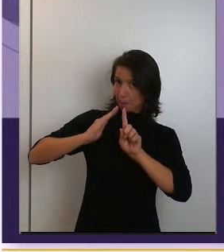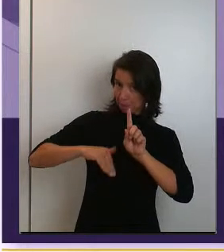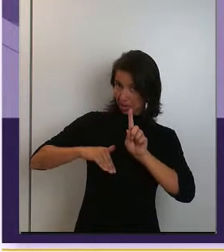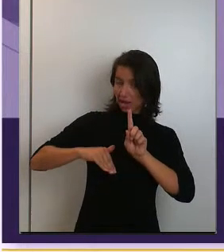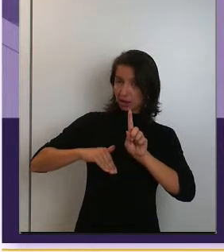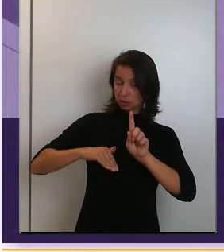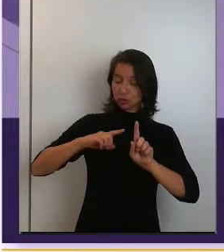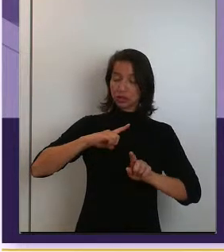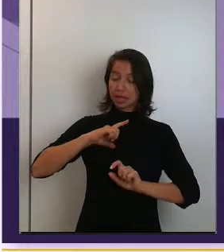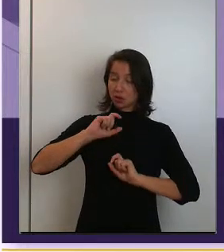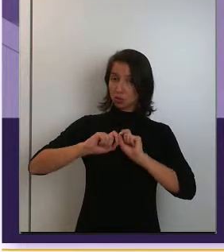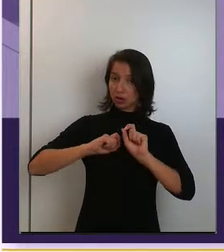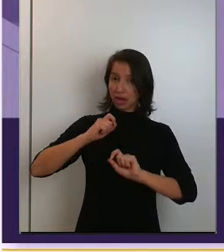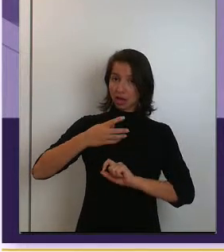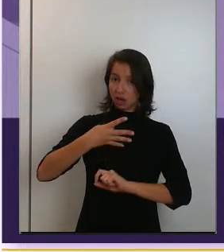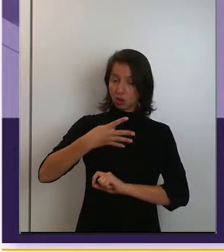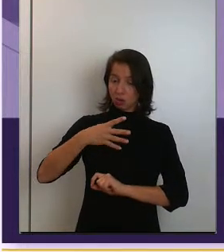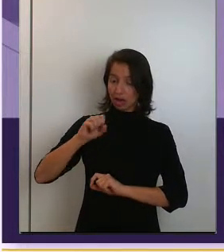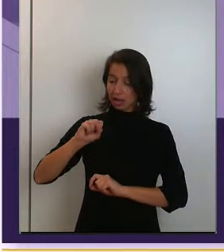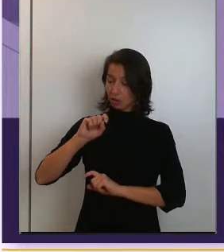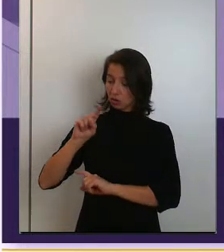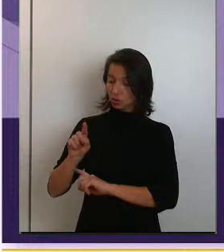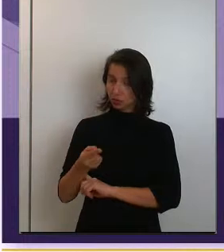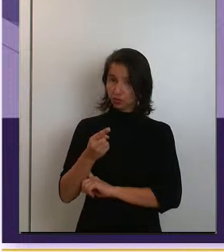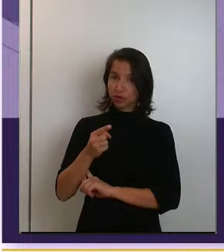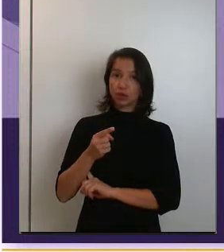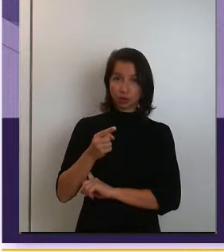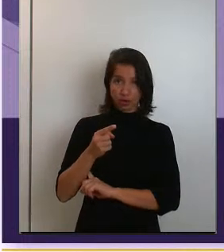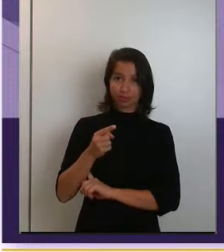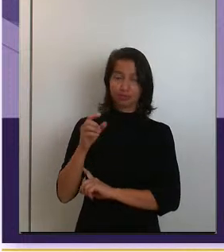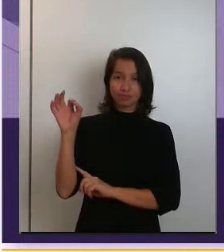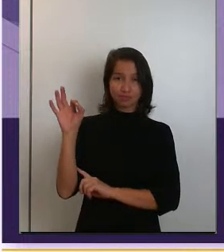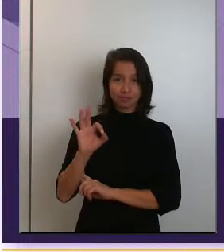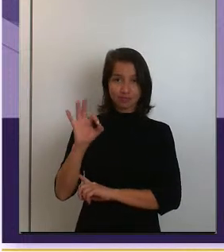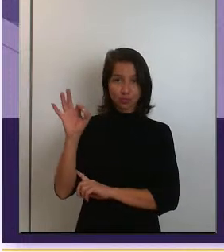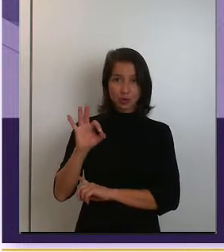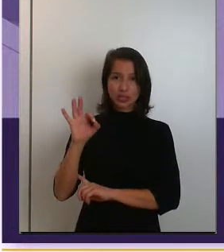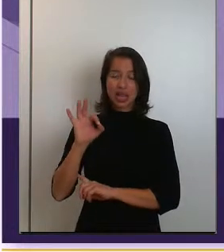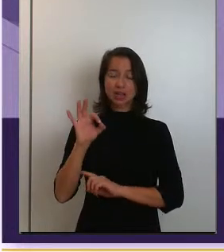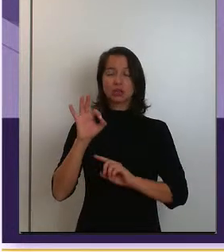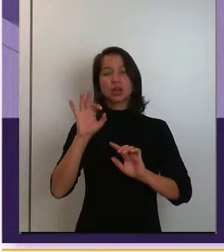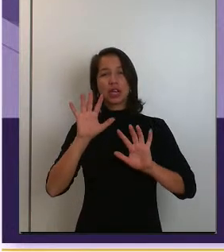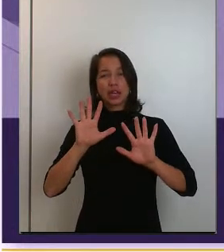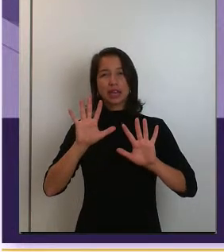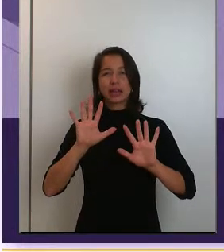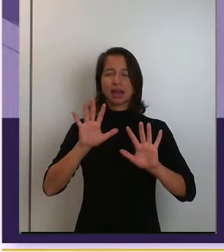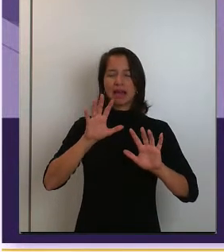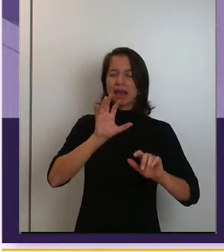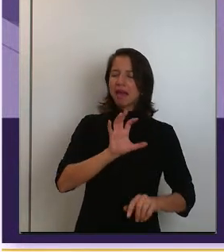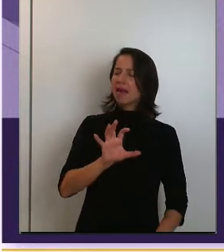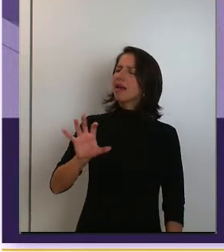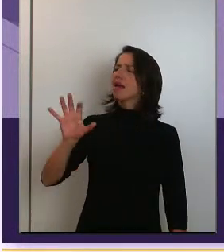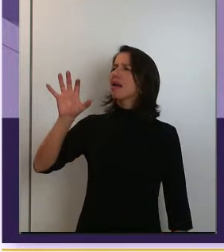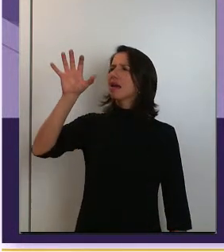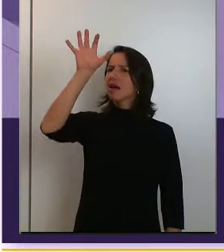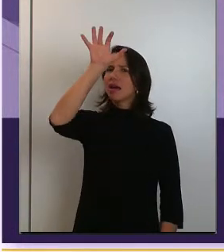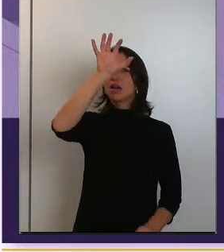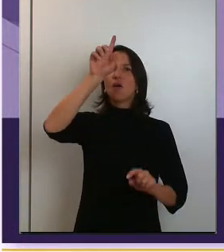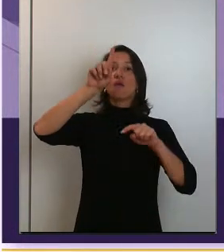45,8%, né? E com algumas variações regionais, né? As maiores prevalências sendo encontradas na região sul,